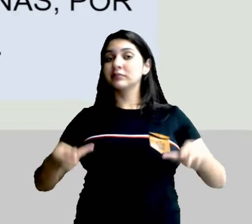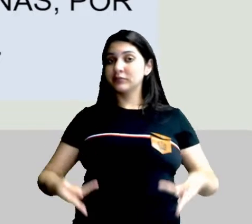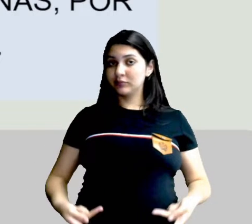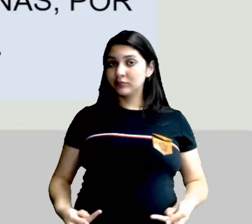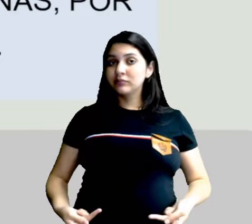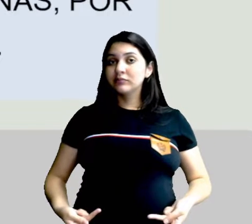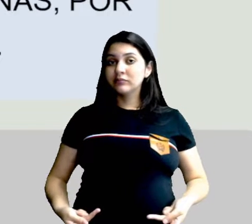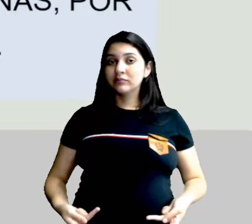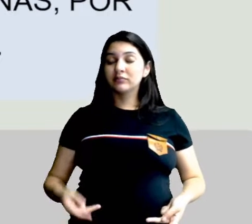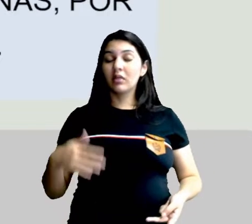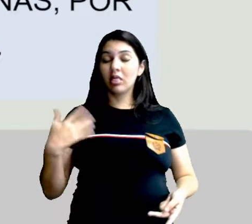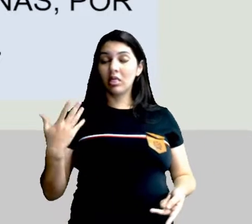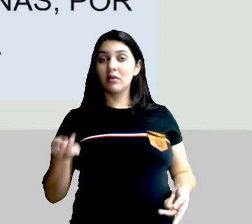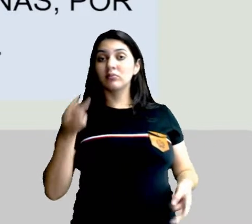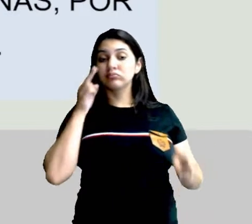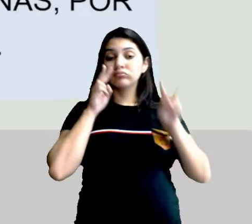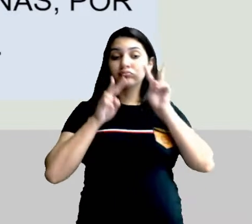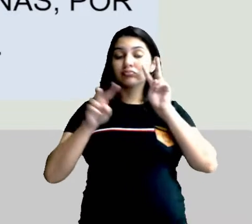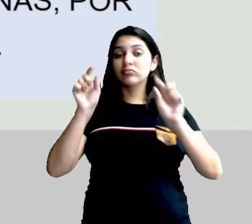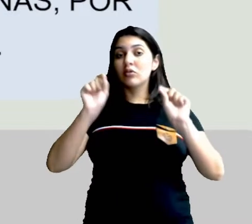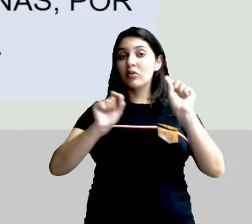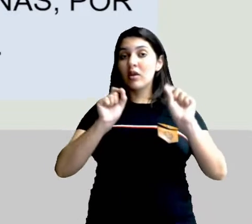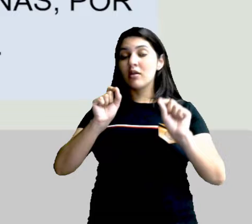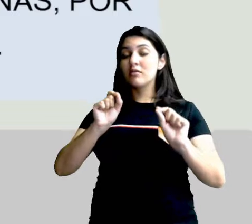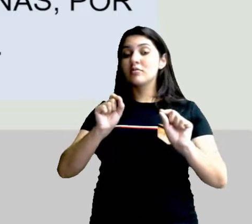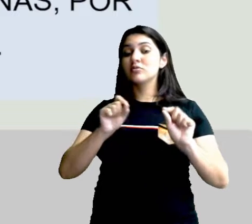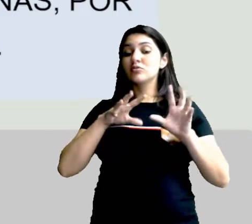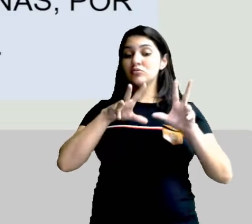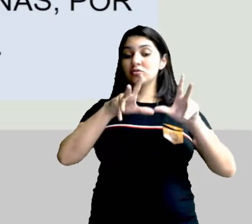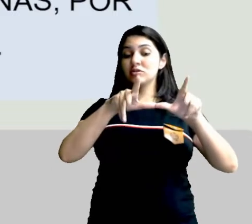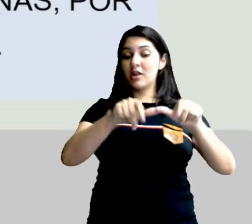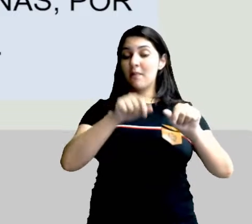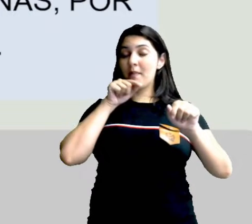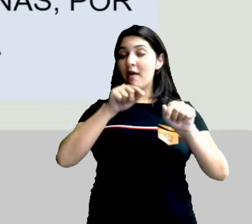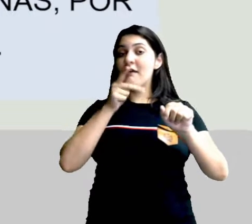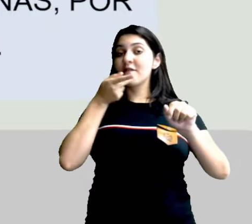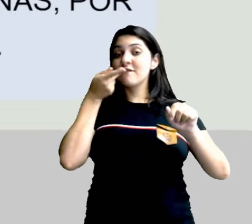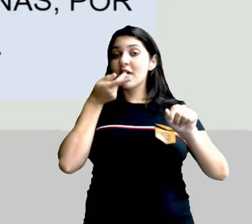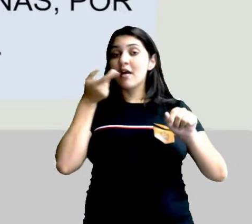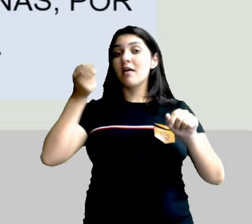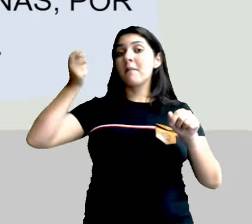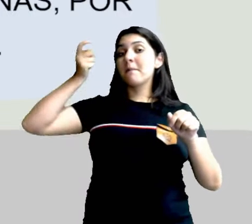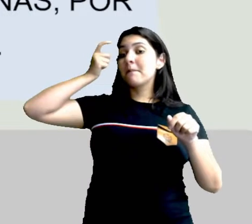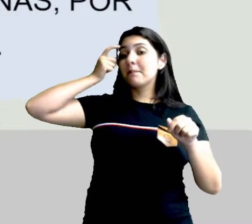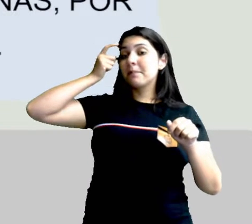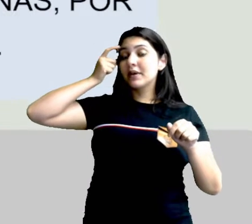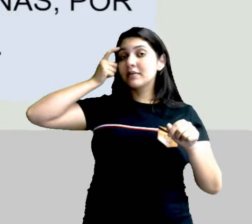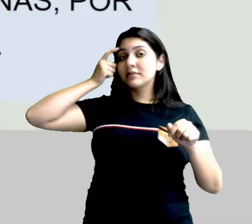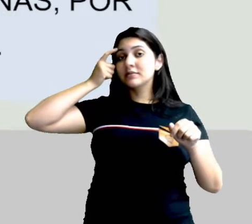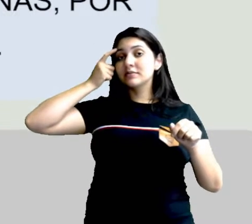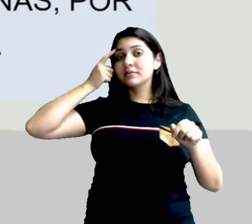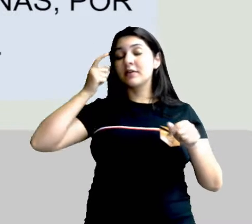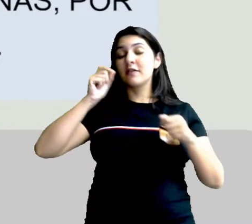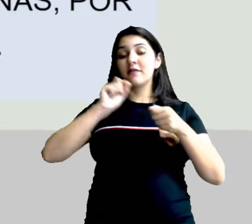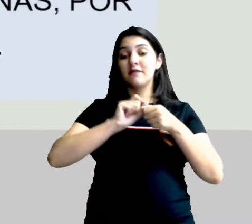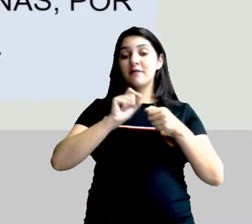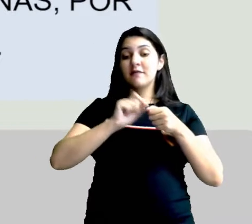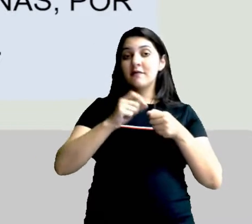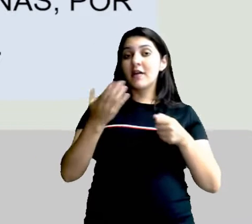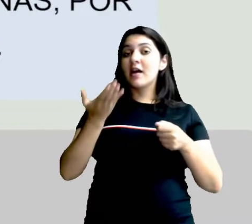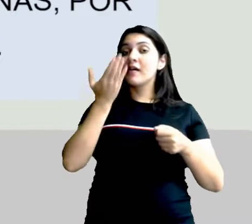humanos. Então, a gente vê nas fábulas que os animais, eles falam, eles pensam, né? Eles